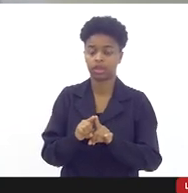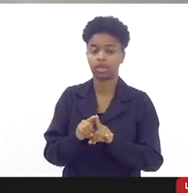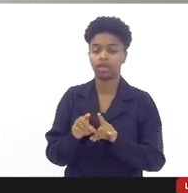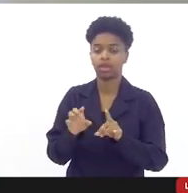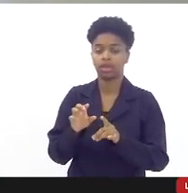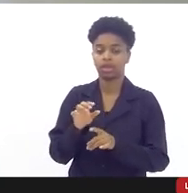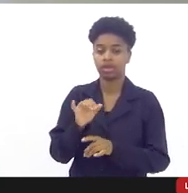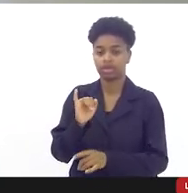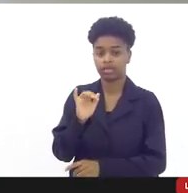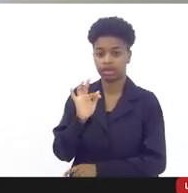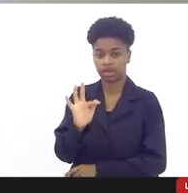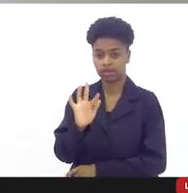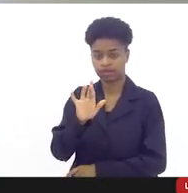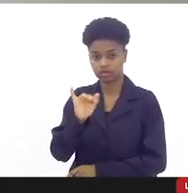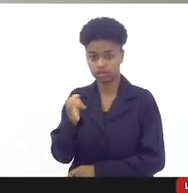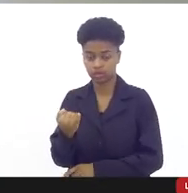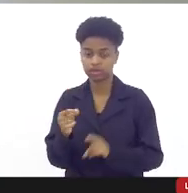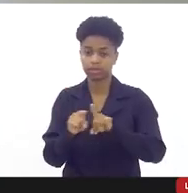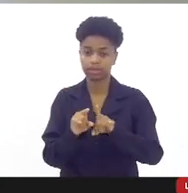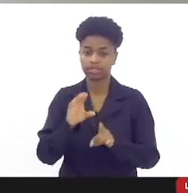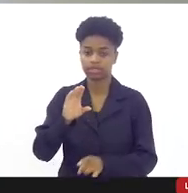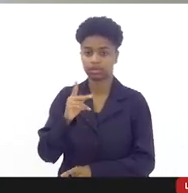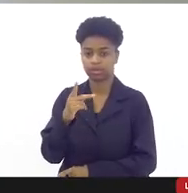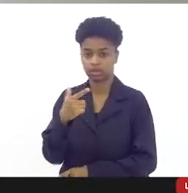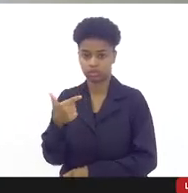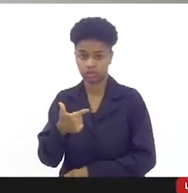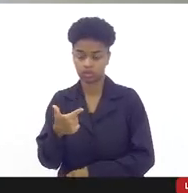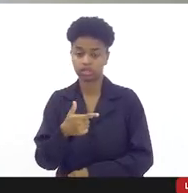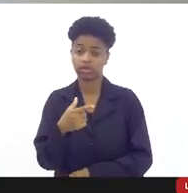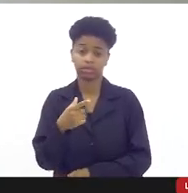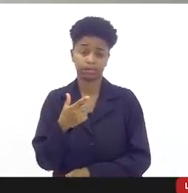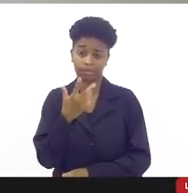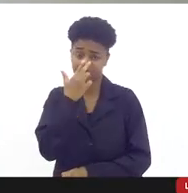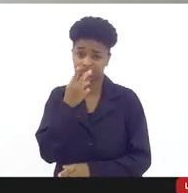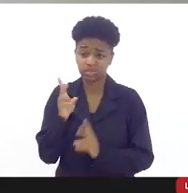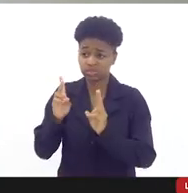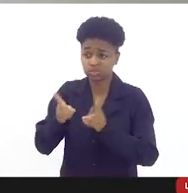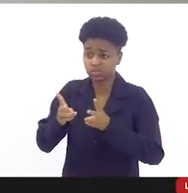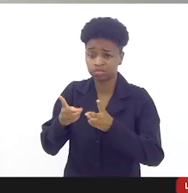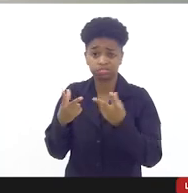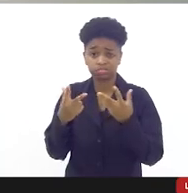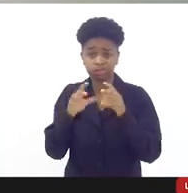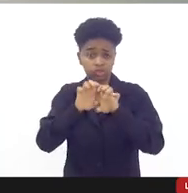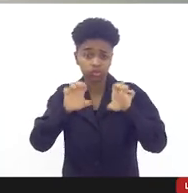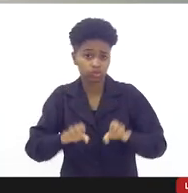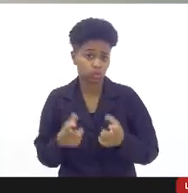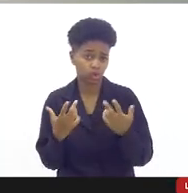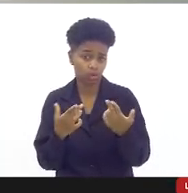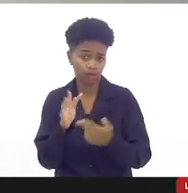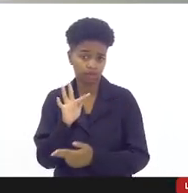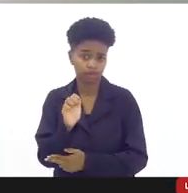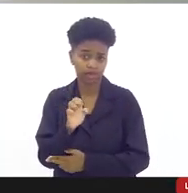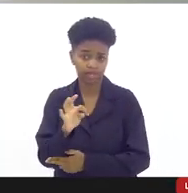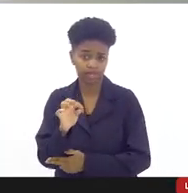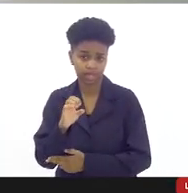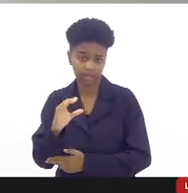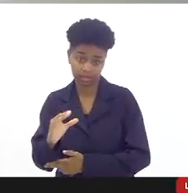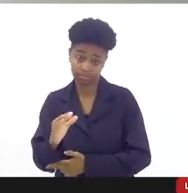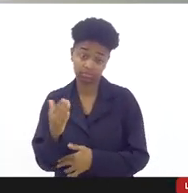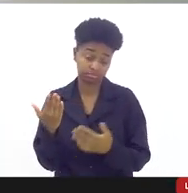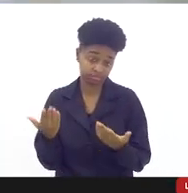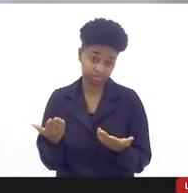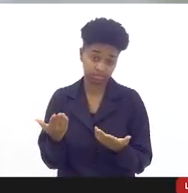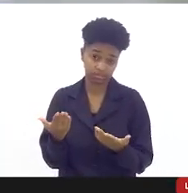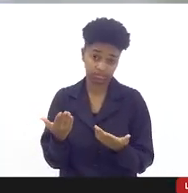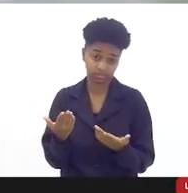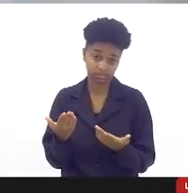alguns técnicos alguns sola do Ensino Médio Mas praticamente com a mesma estrutura é menos espaçado